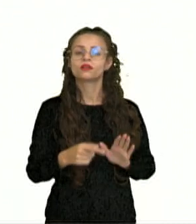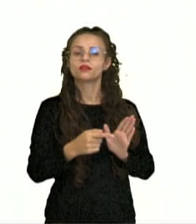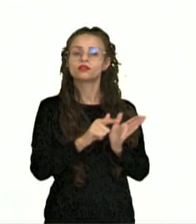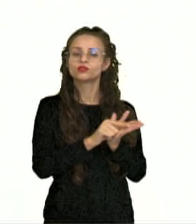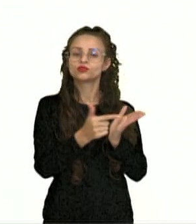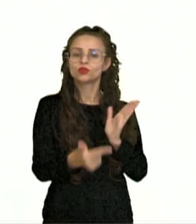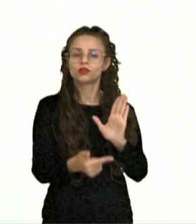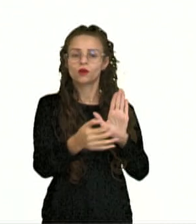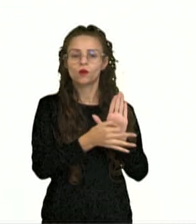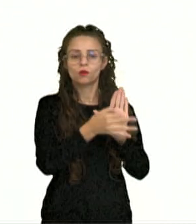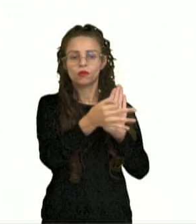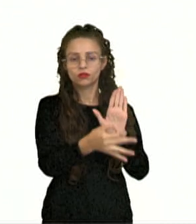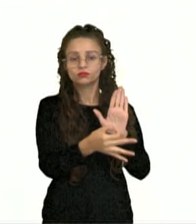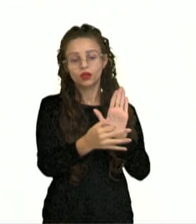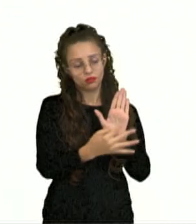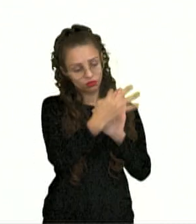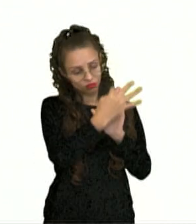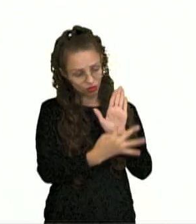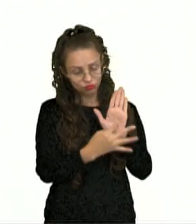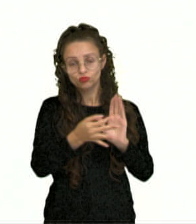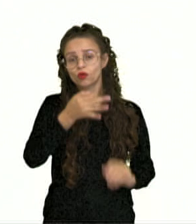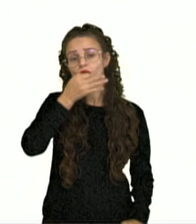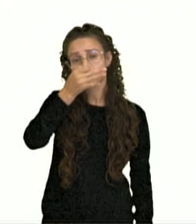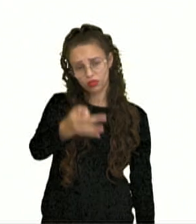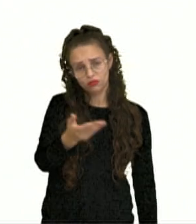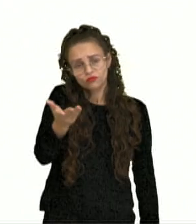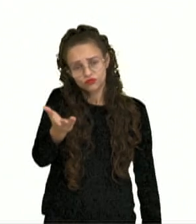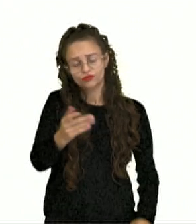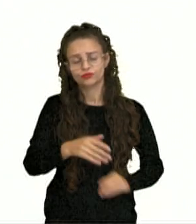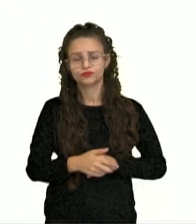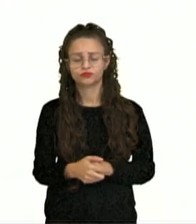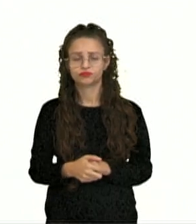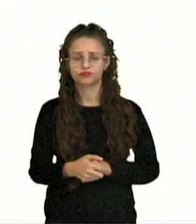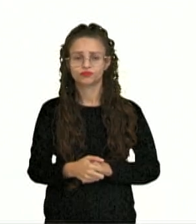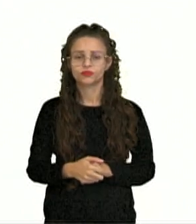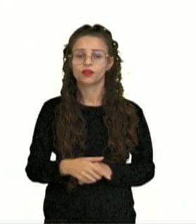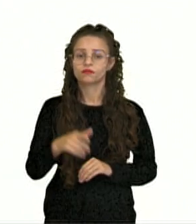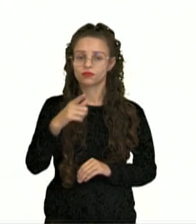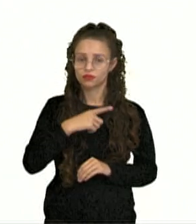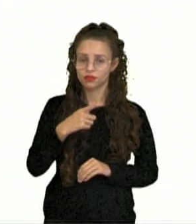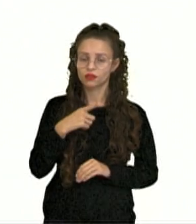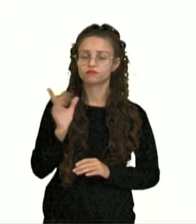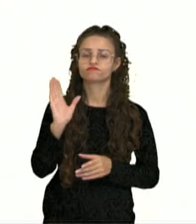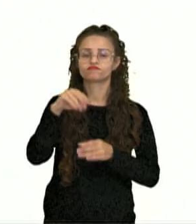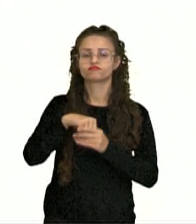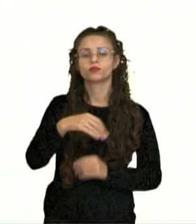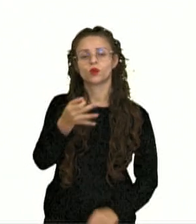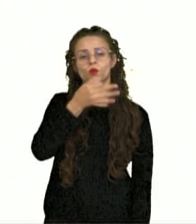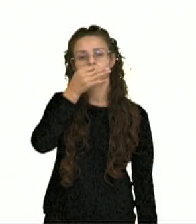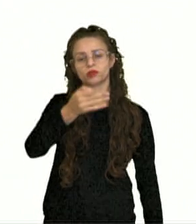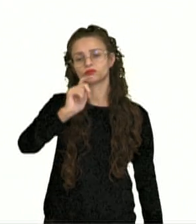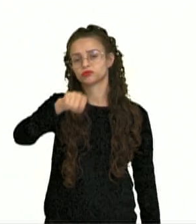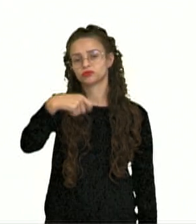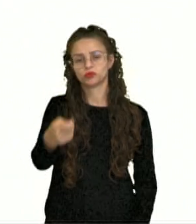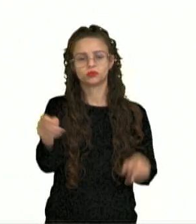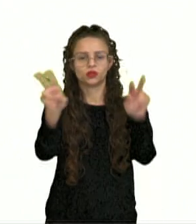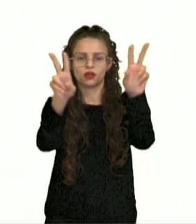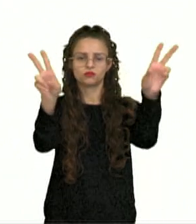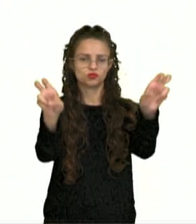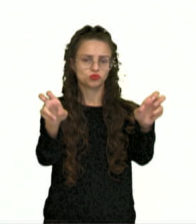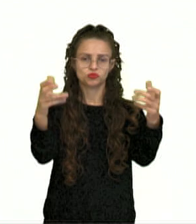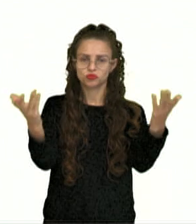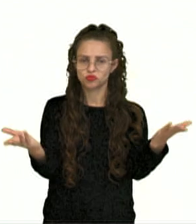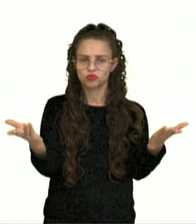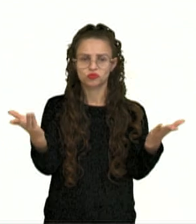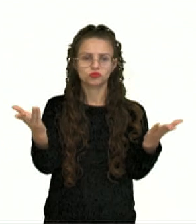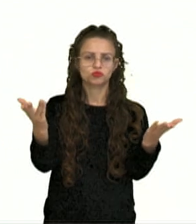um texto opinativo, tá? Então, vai ter a opinião sobre um assunto que estava